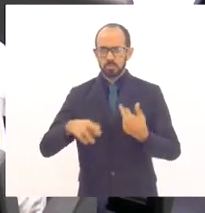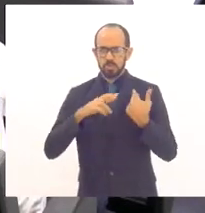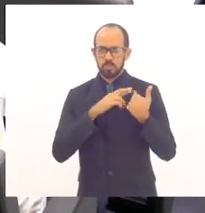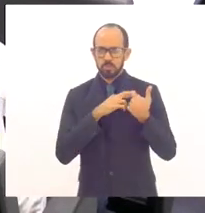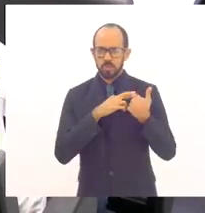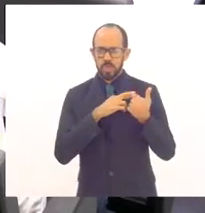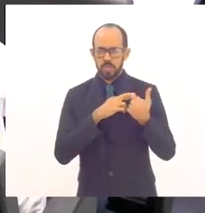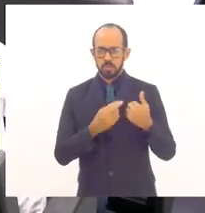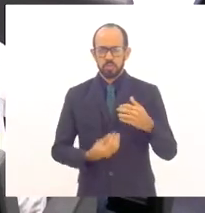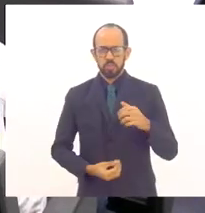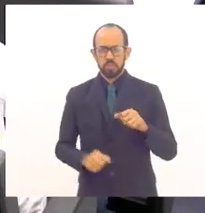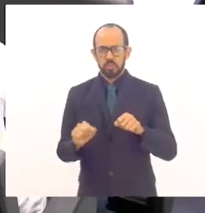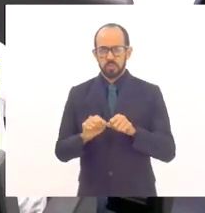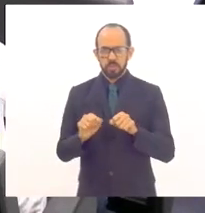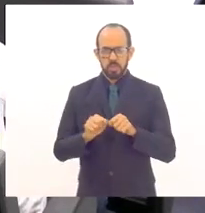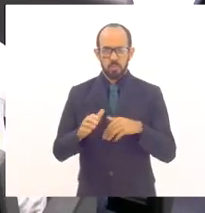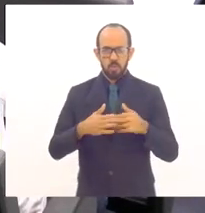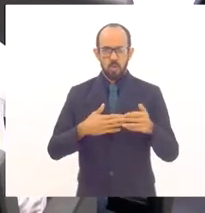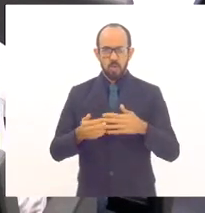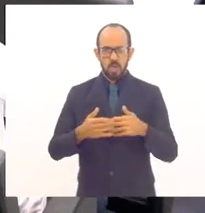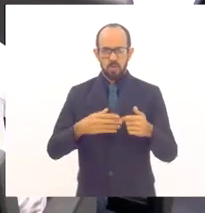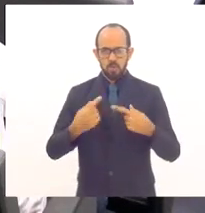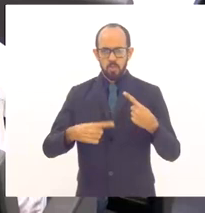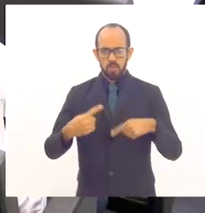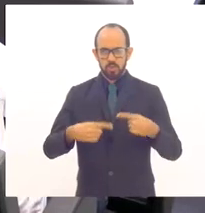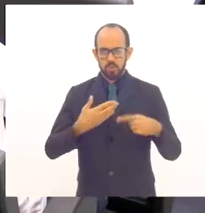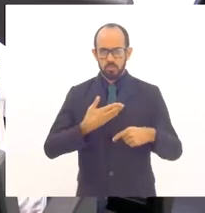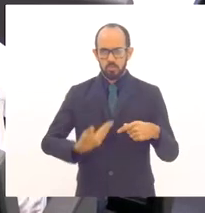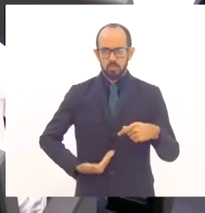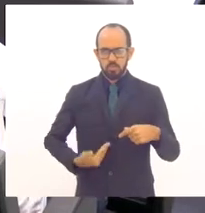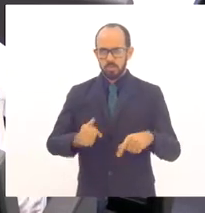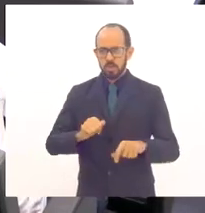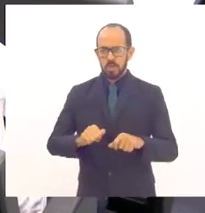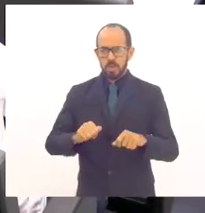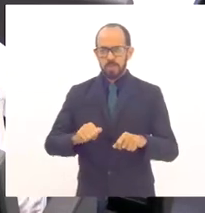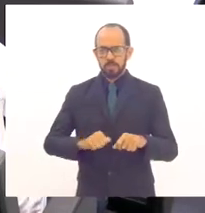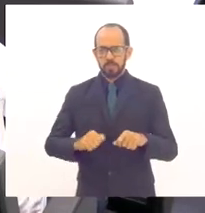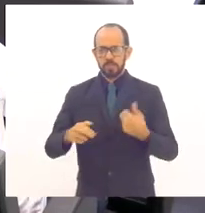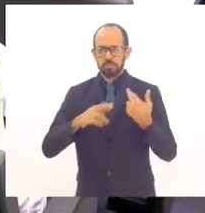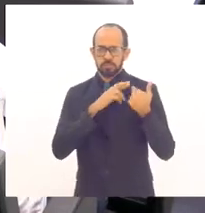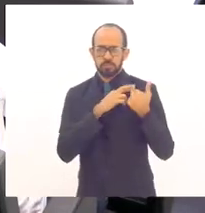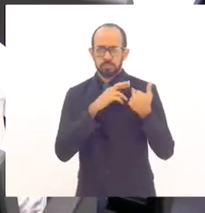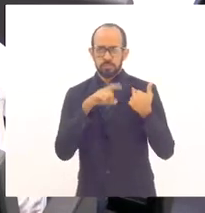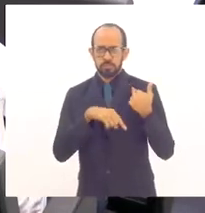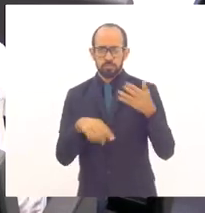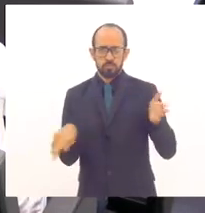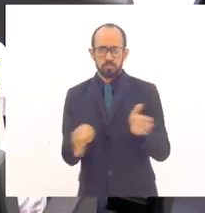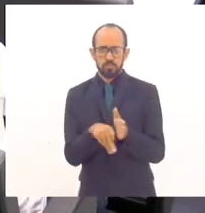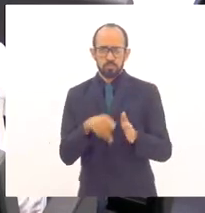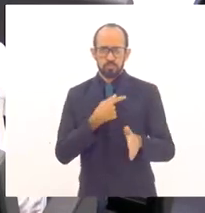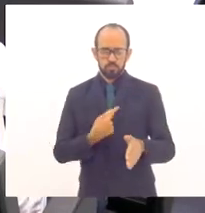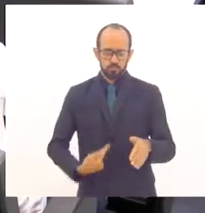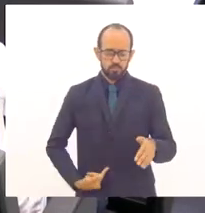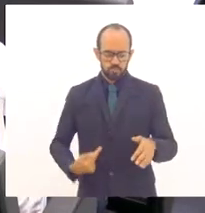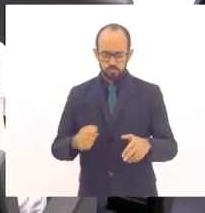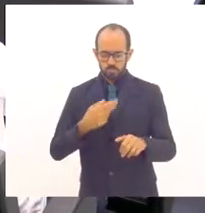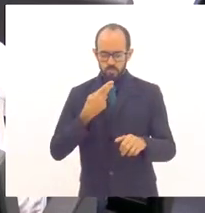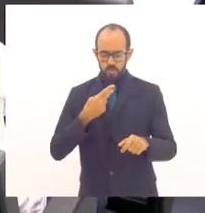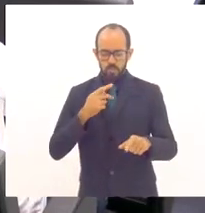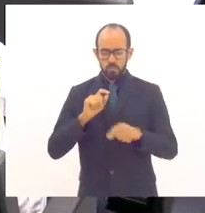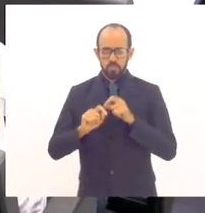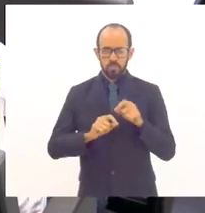de implementar qualquer política pública, a atribuição é do governo de dizer quem